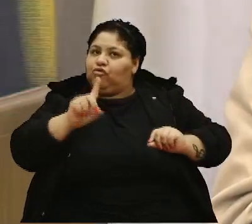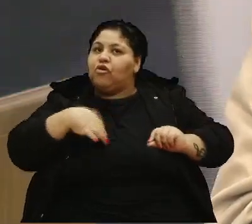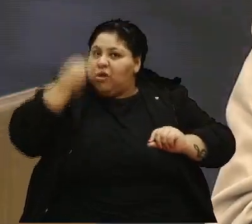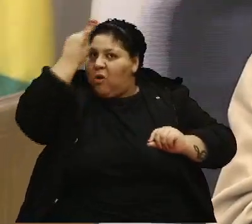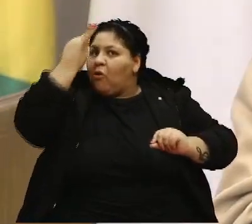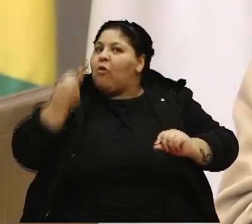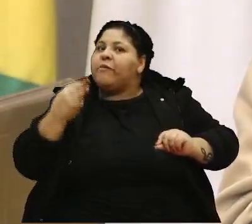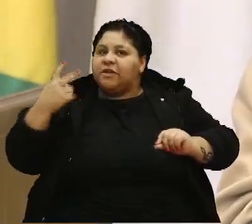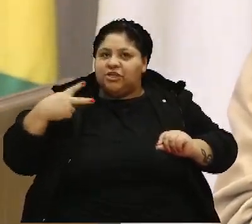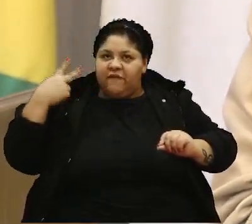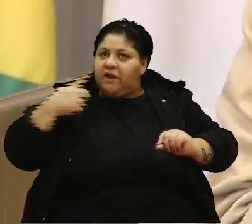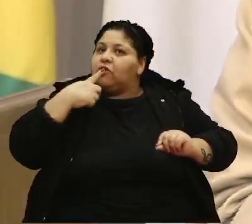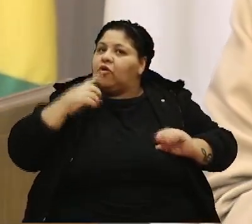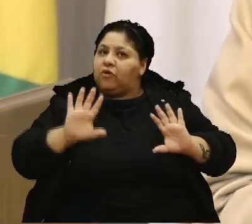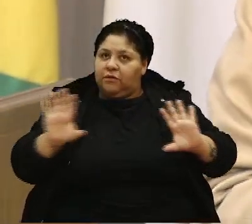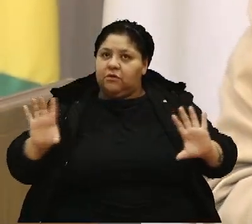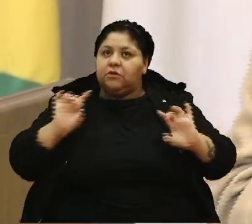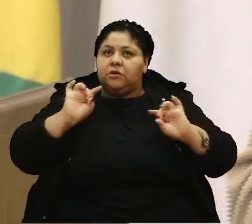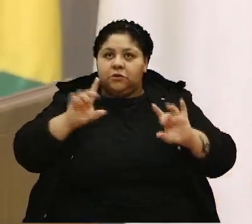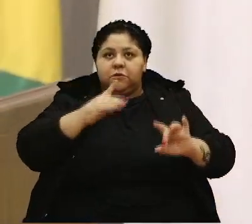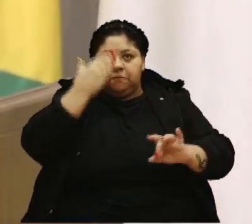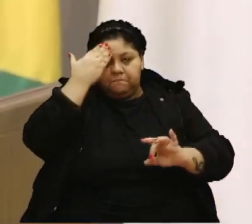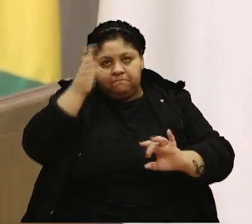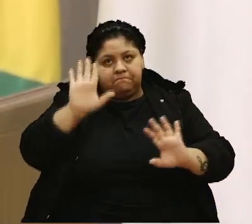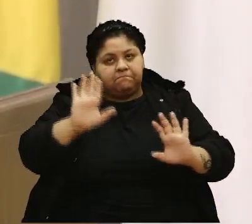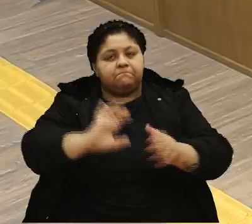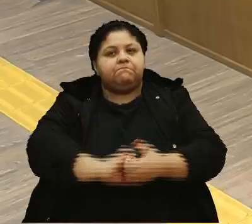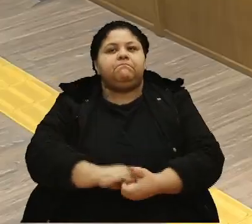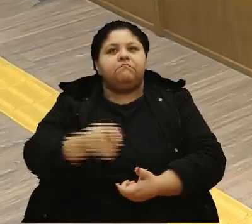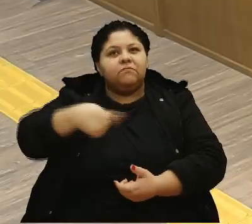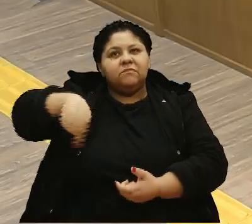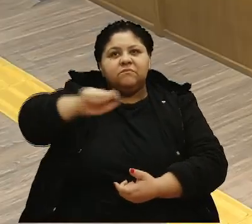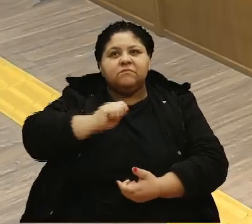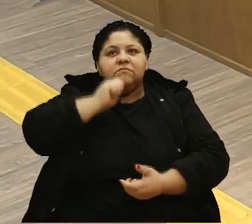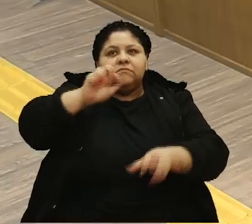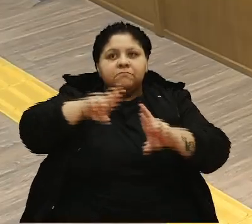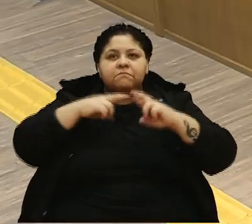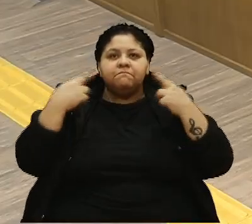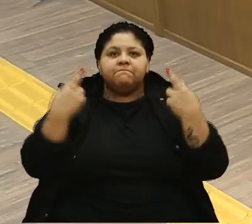fala da vereadora Rose. Era isso. Muito obrigado. Obrigado. Nós vamos suspender a sessão.